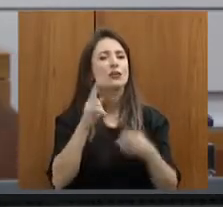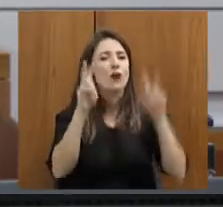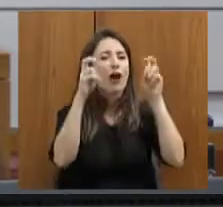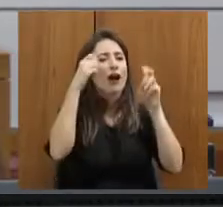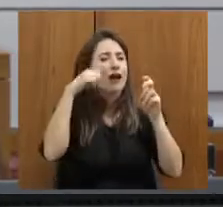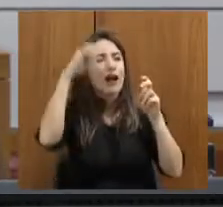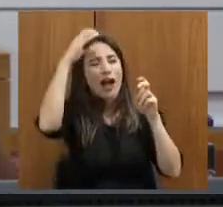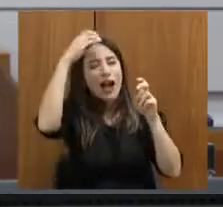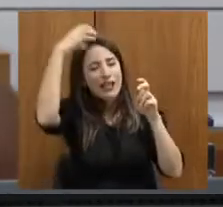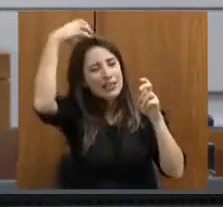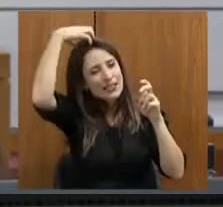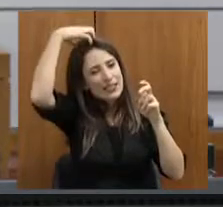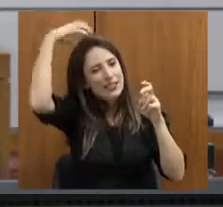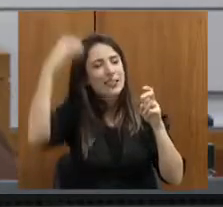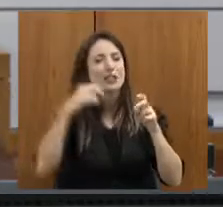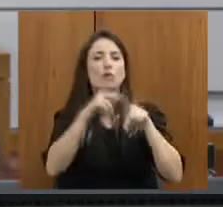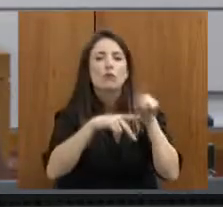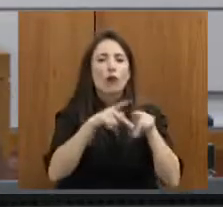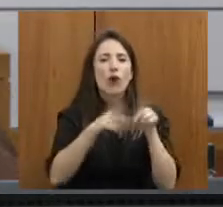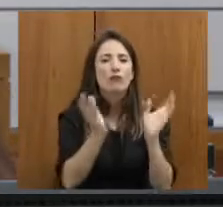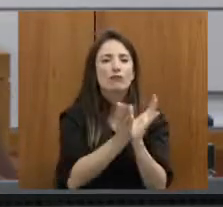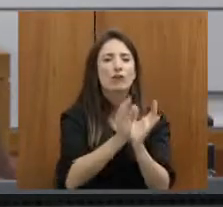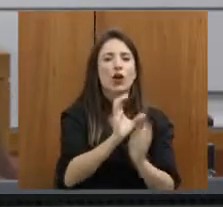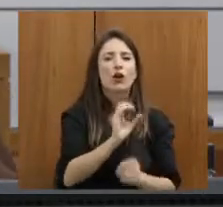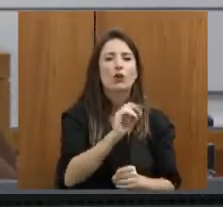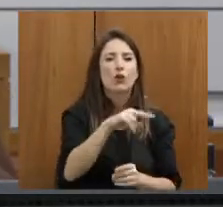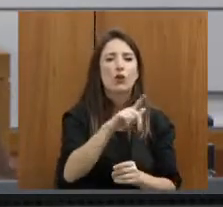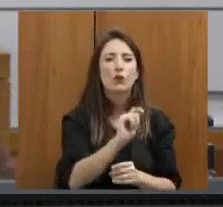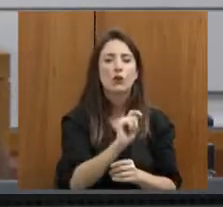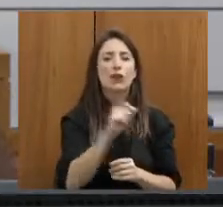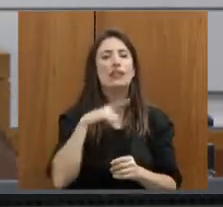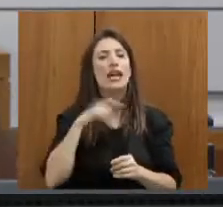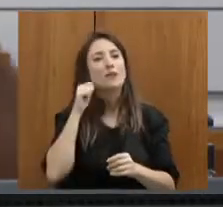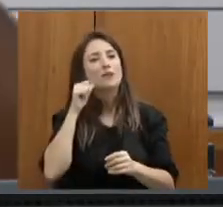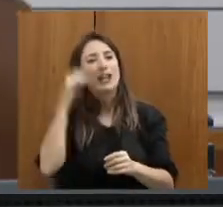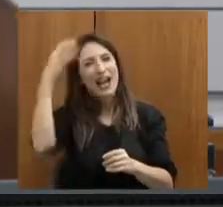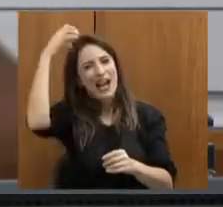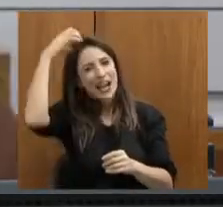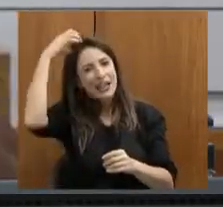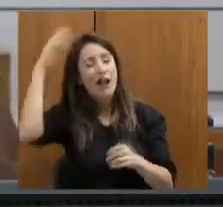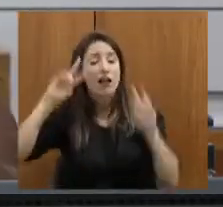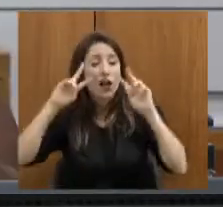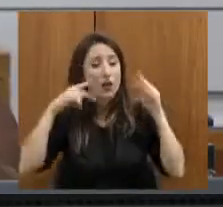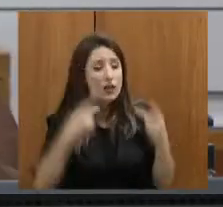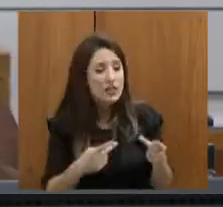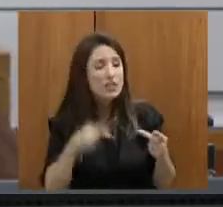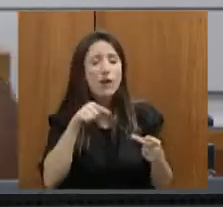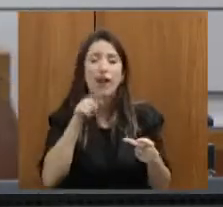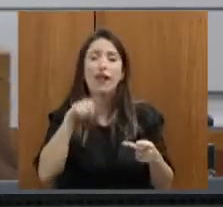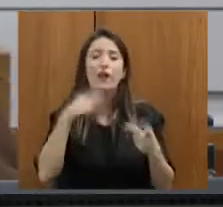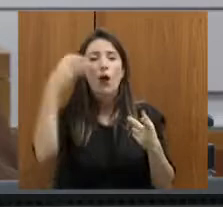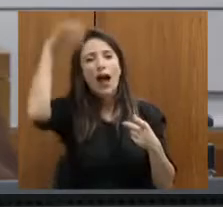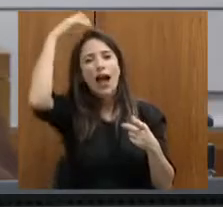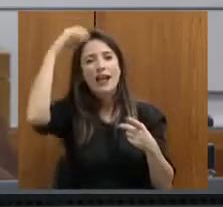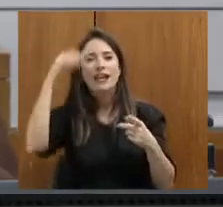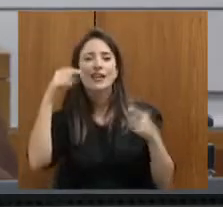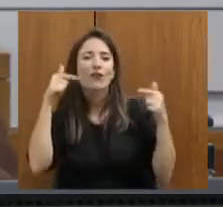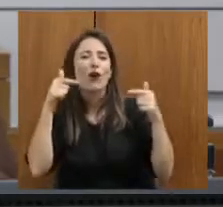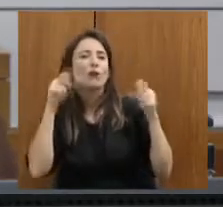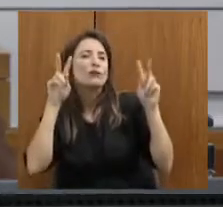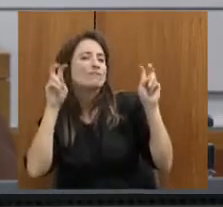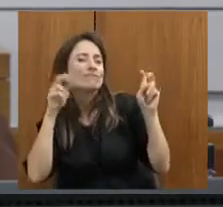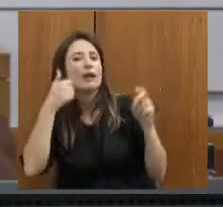leopardo né no Congo ela não reconheceu como povo naquela fala que ela é a rainha mãe do Povo bantu no Brasil